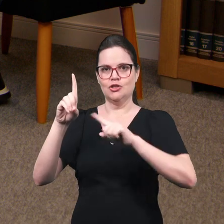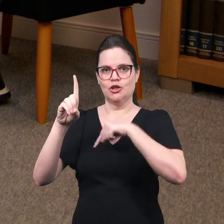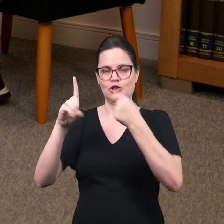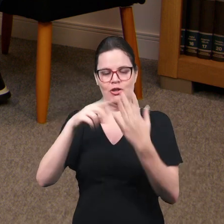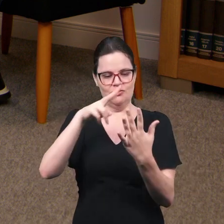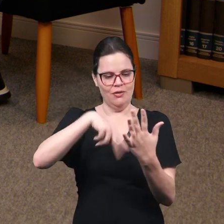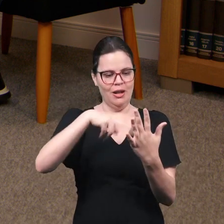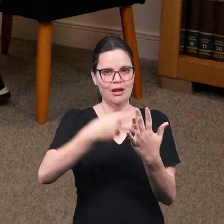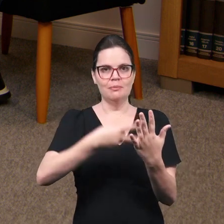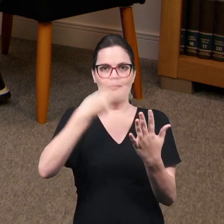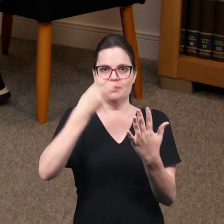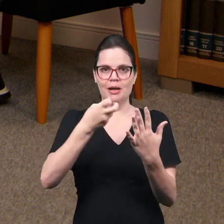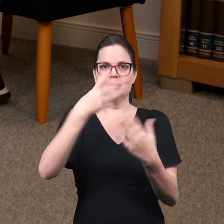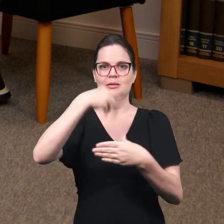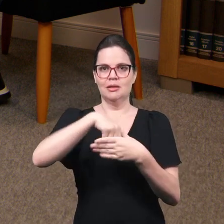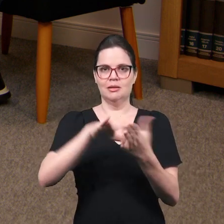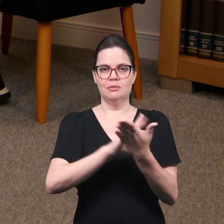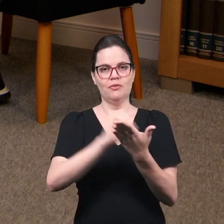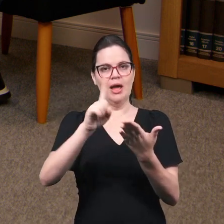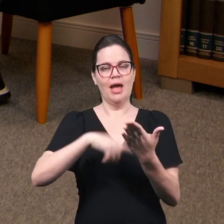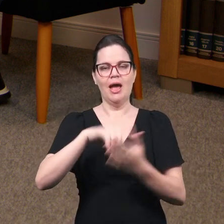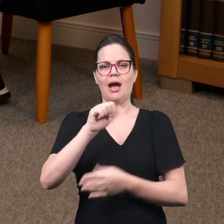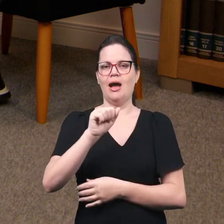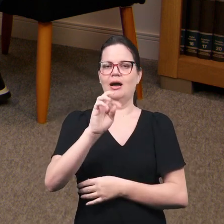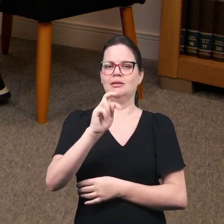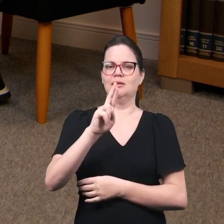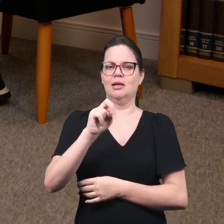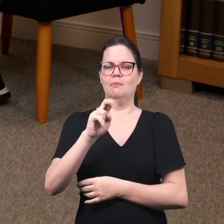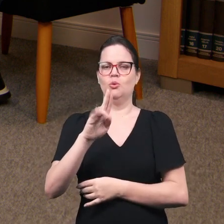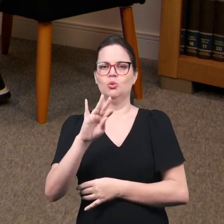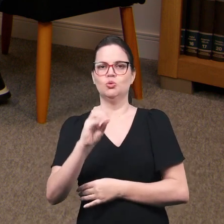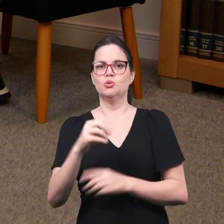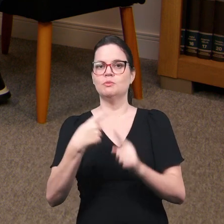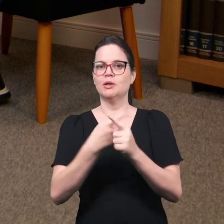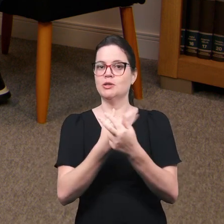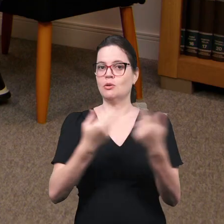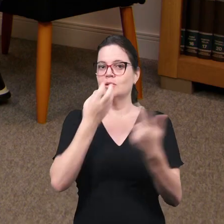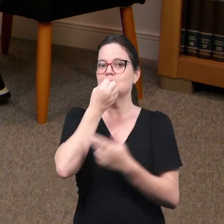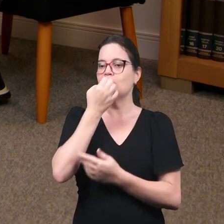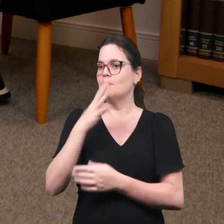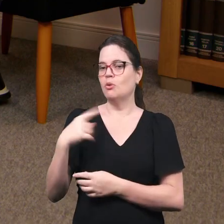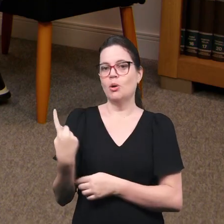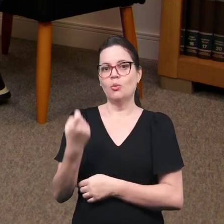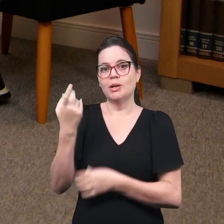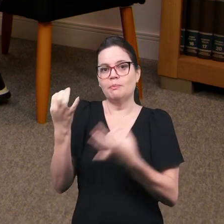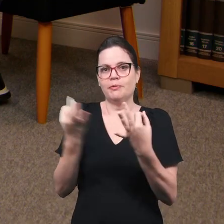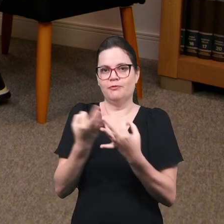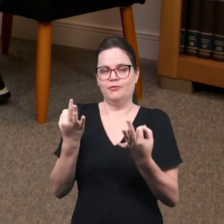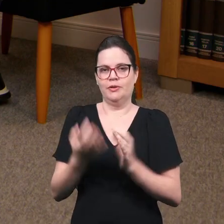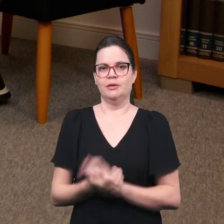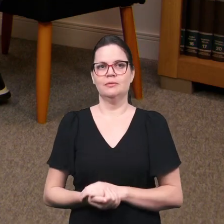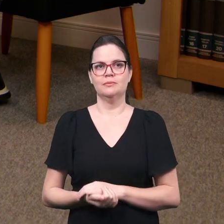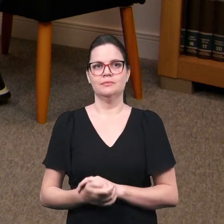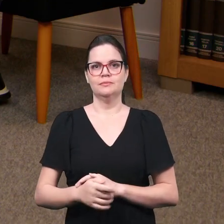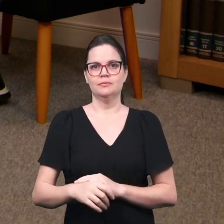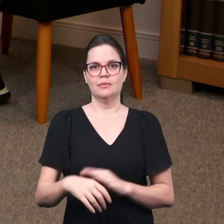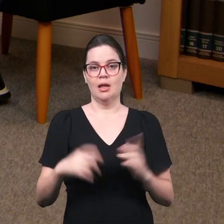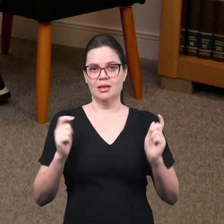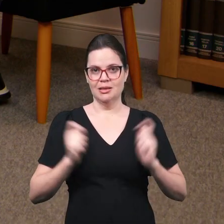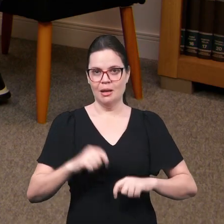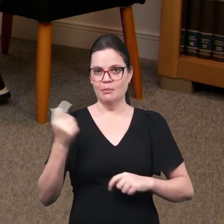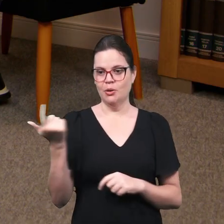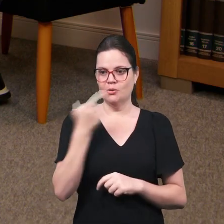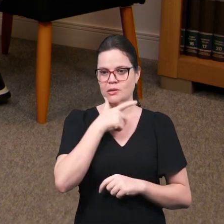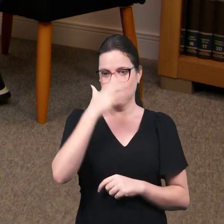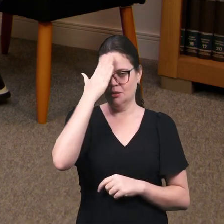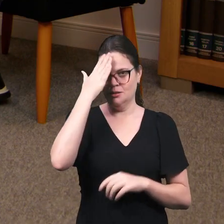identificar, encontrar, são atributos, são coisas boas que o Senhor tem. Maravilha. E não é uma coisa que se alcança pela razão,